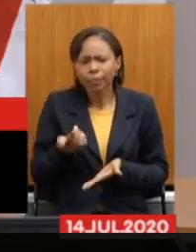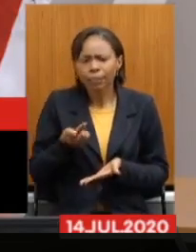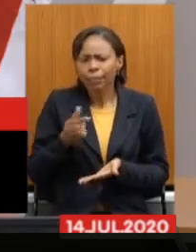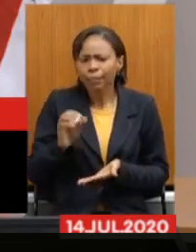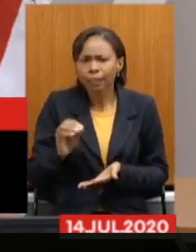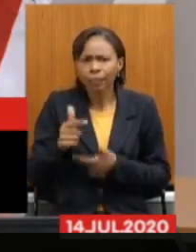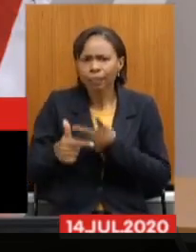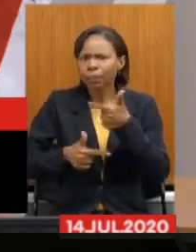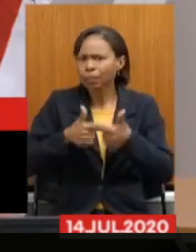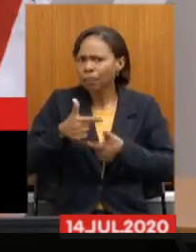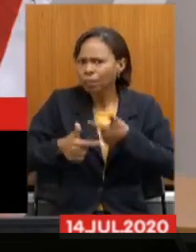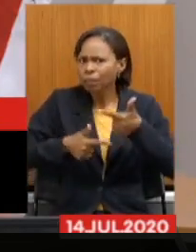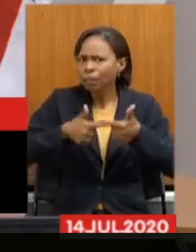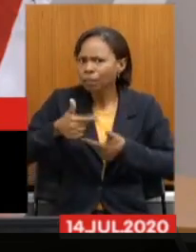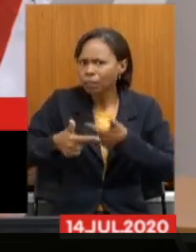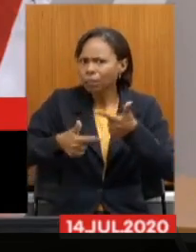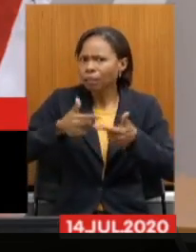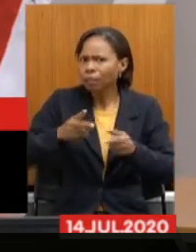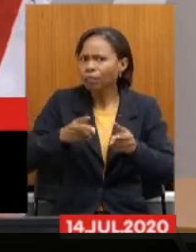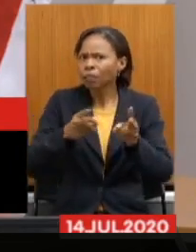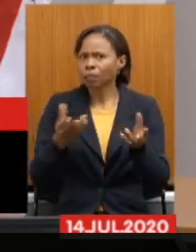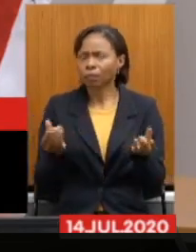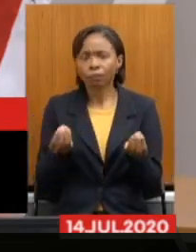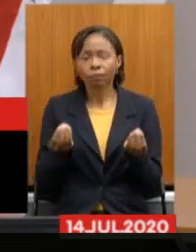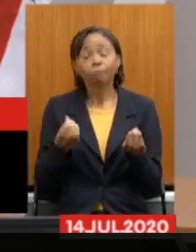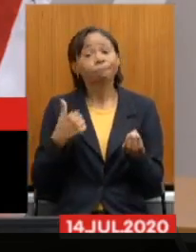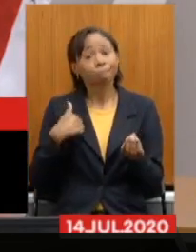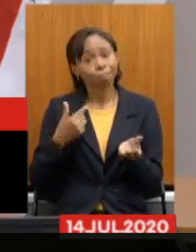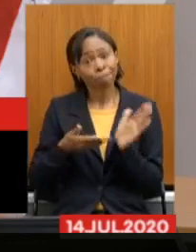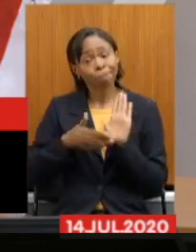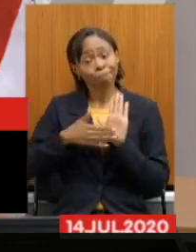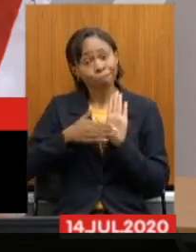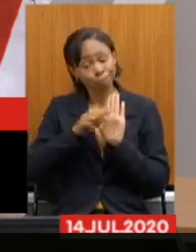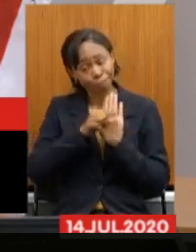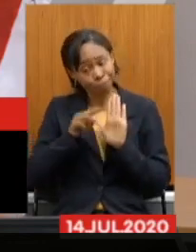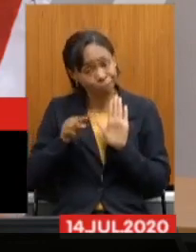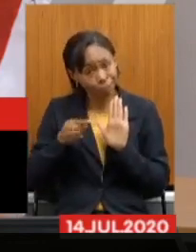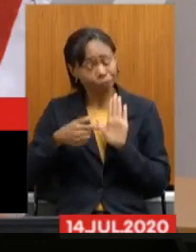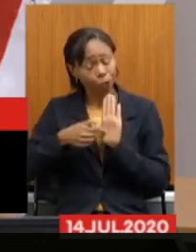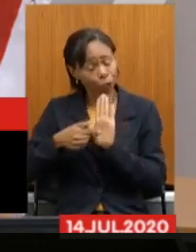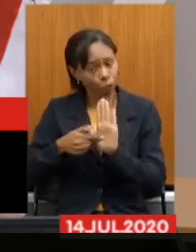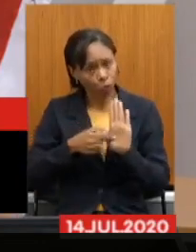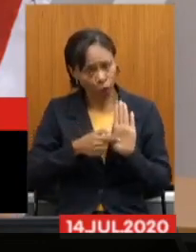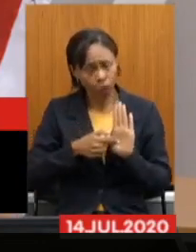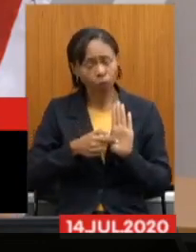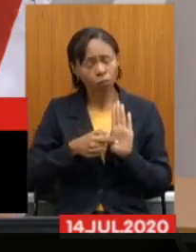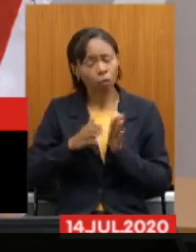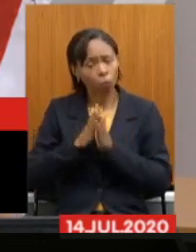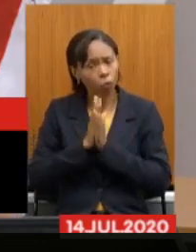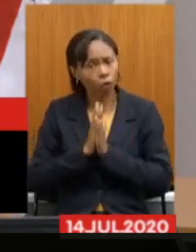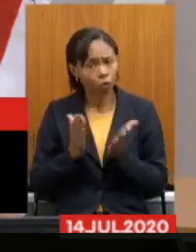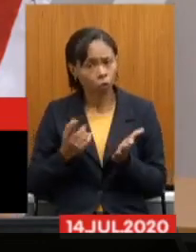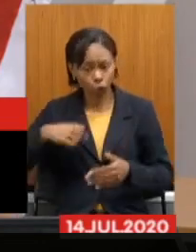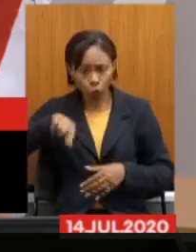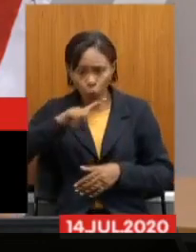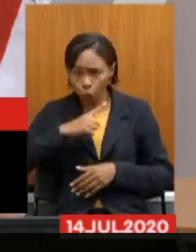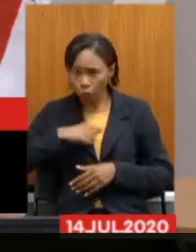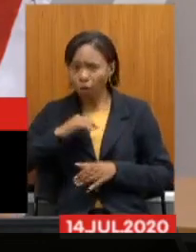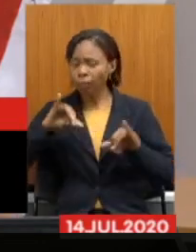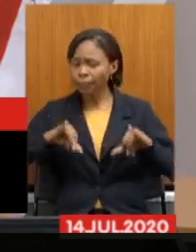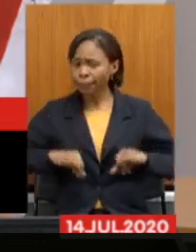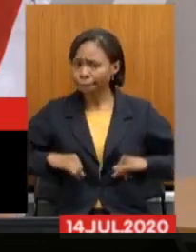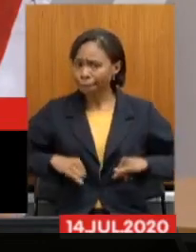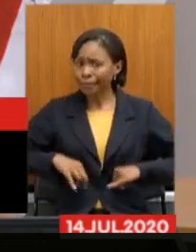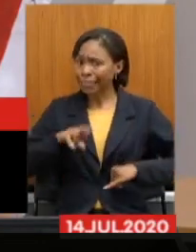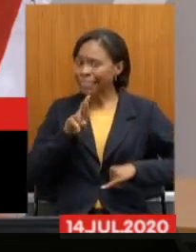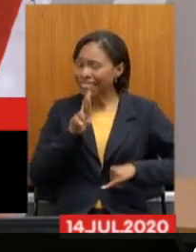Então, eu deixo na mão dos senhores esse apelo. Nós somos hoje réu e vítima. O governador